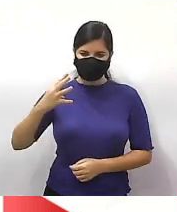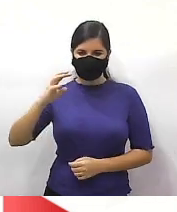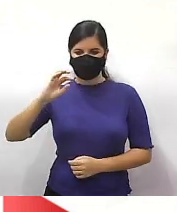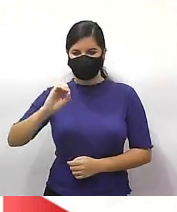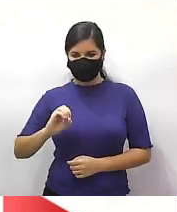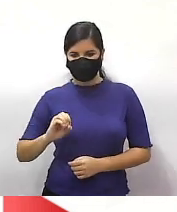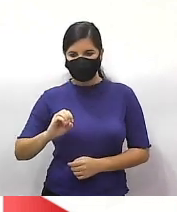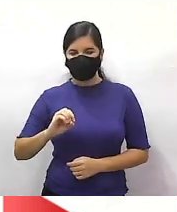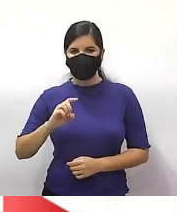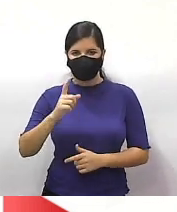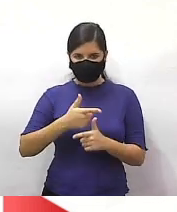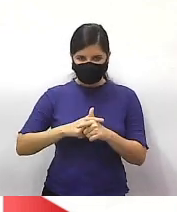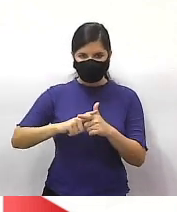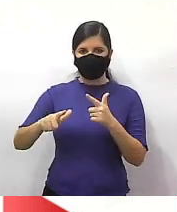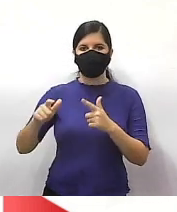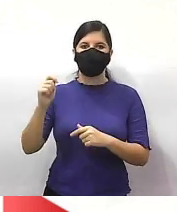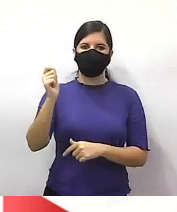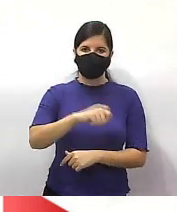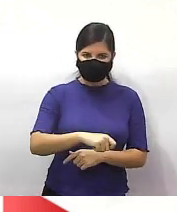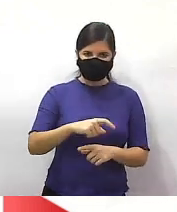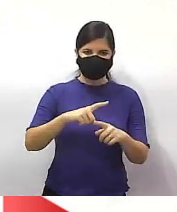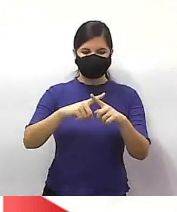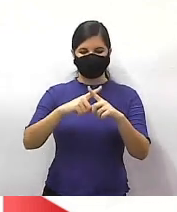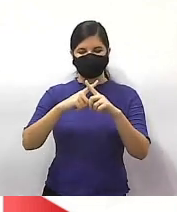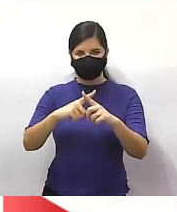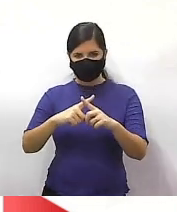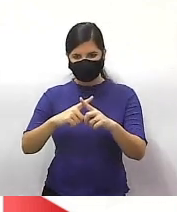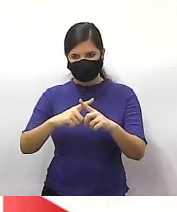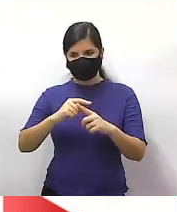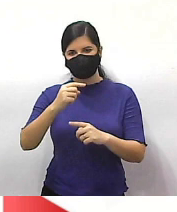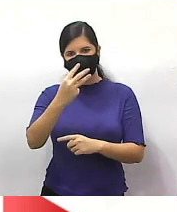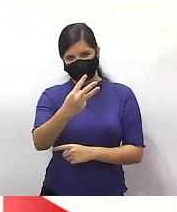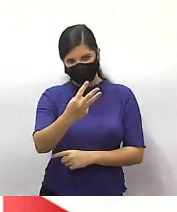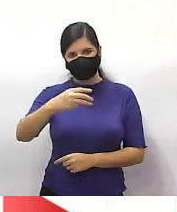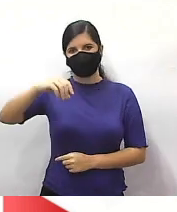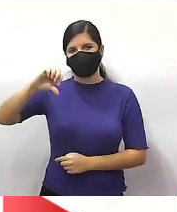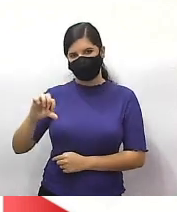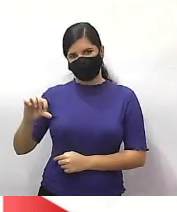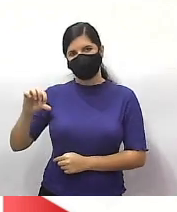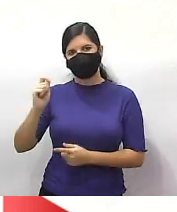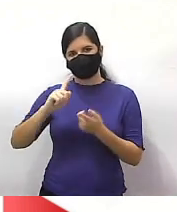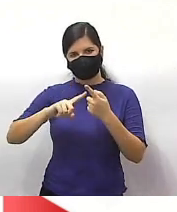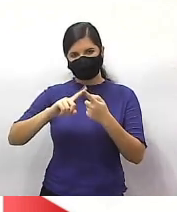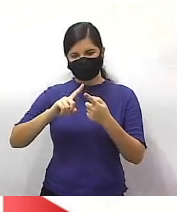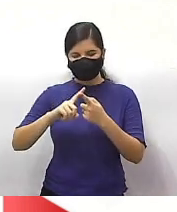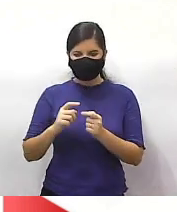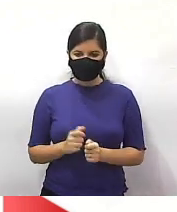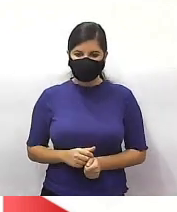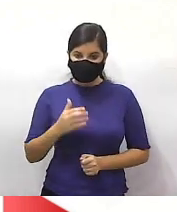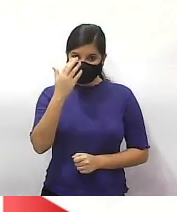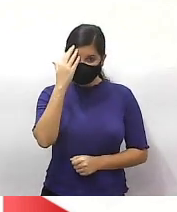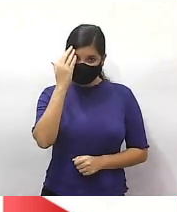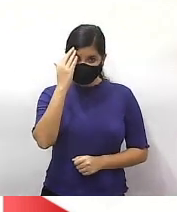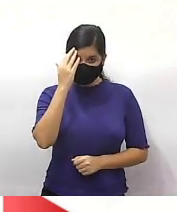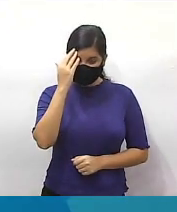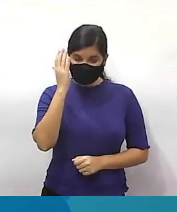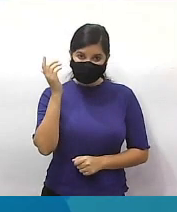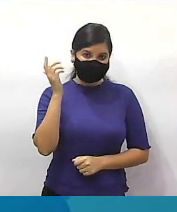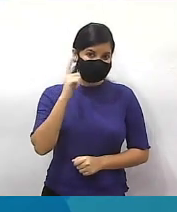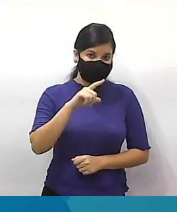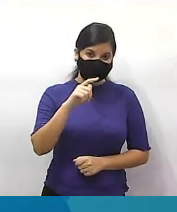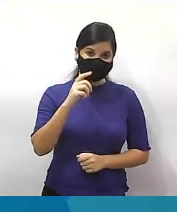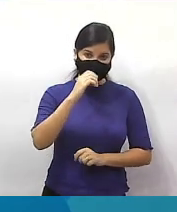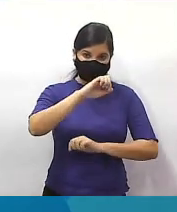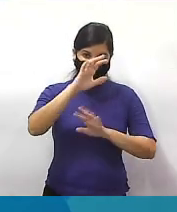2.340 é divisível e múltiplo de 3 e 9, tá? Deu para entender? Tá tranquilo até agora?